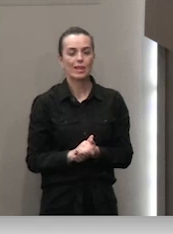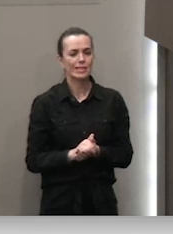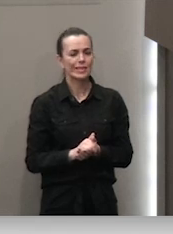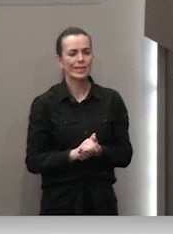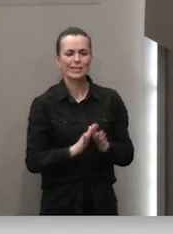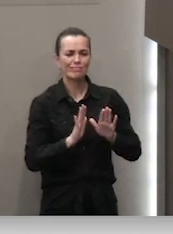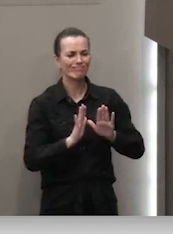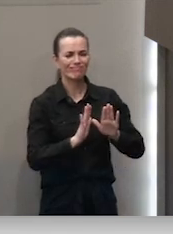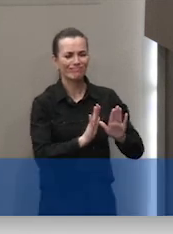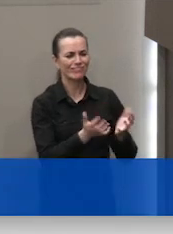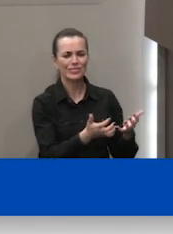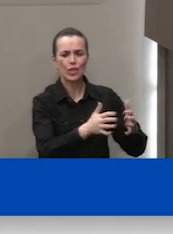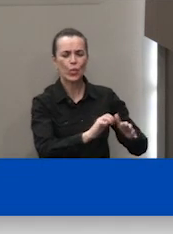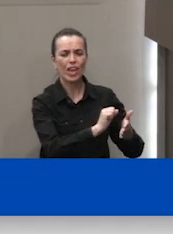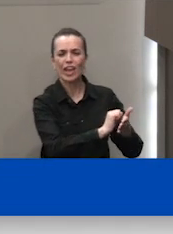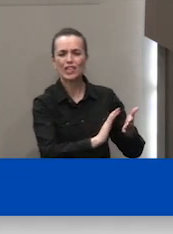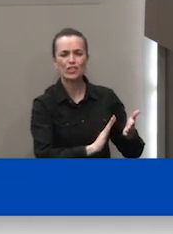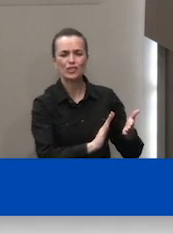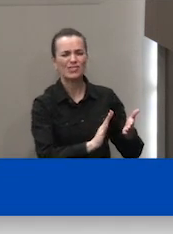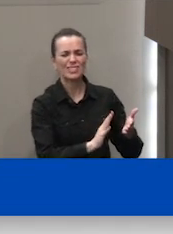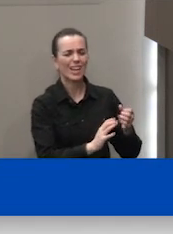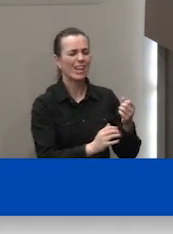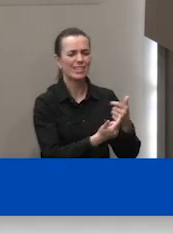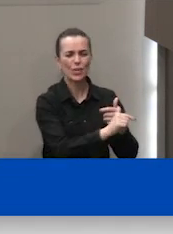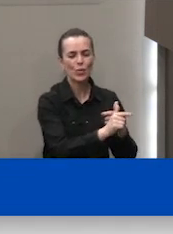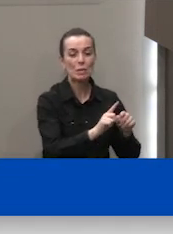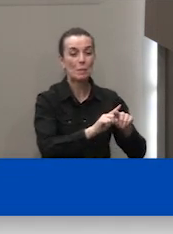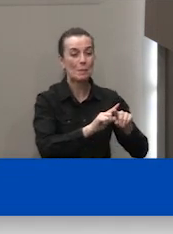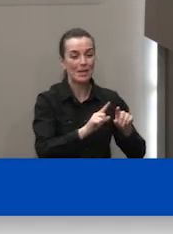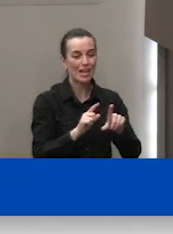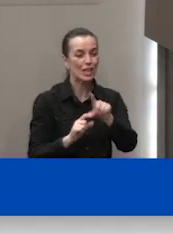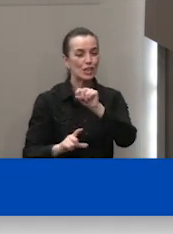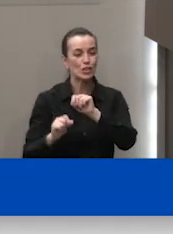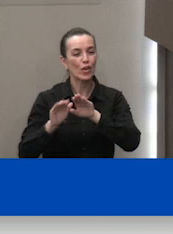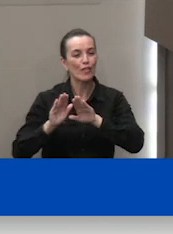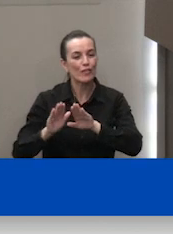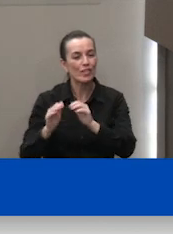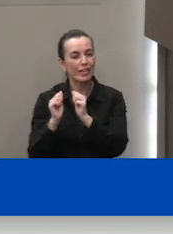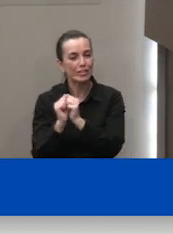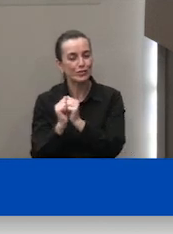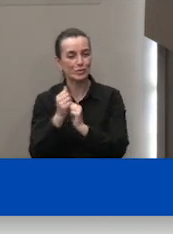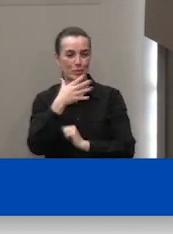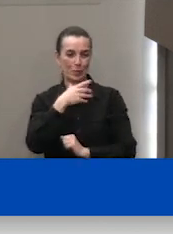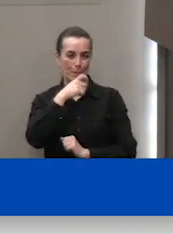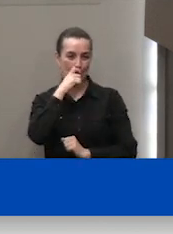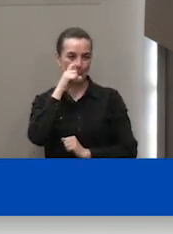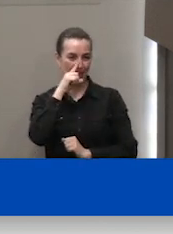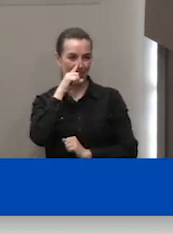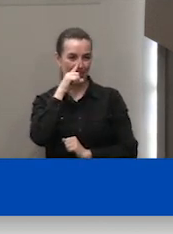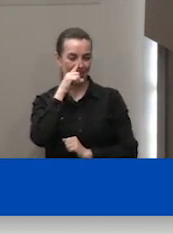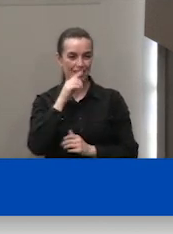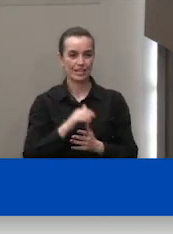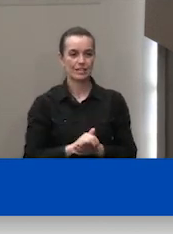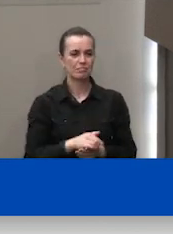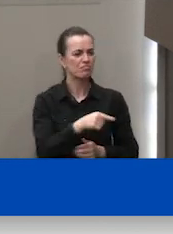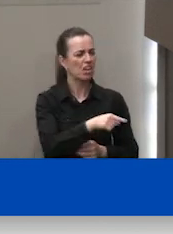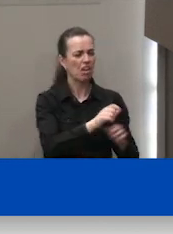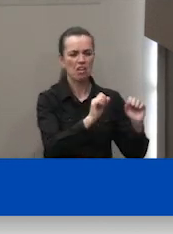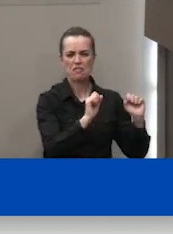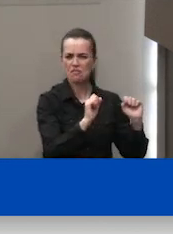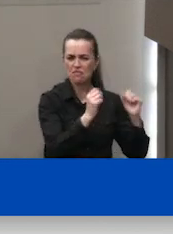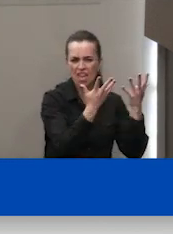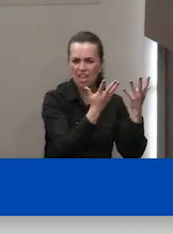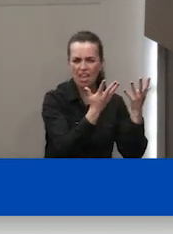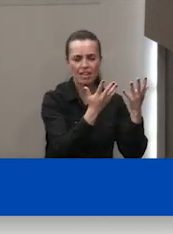pais. Não existe coisa mais gratificante do que isso. Ao invés de estar fazendo, ir para uma festa,